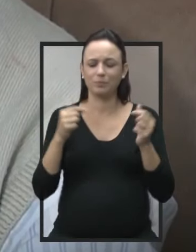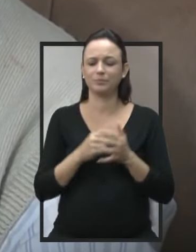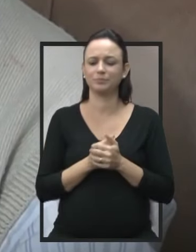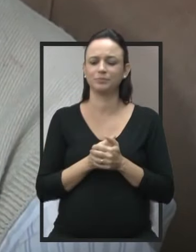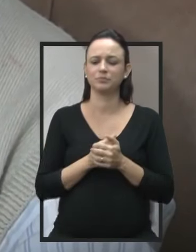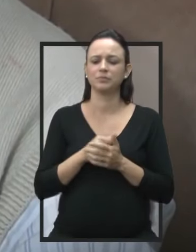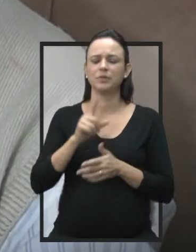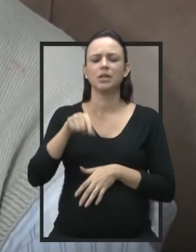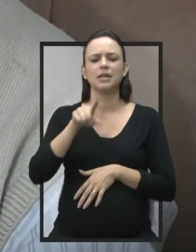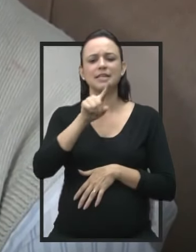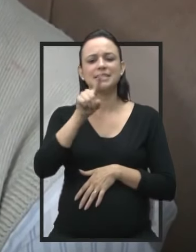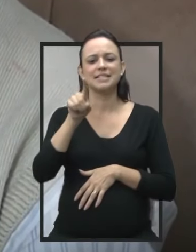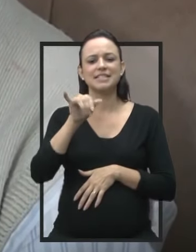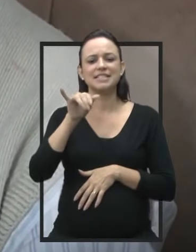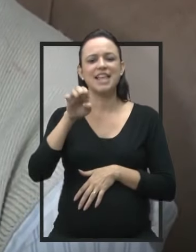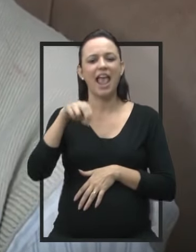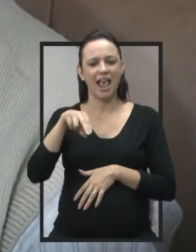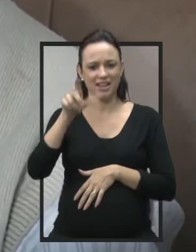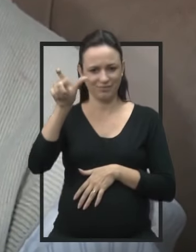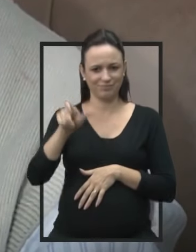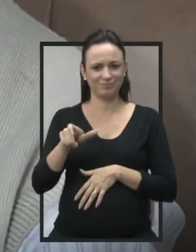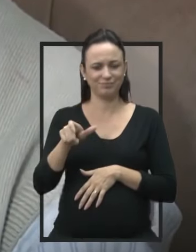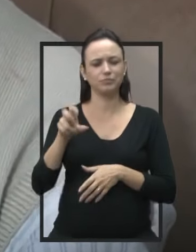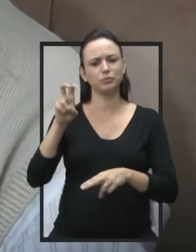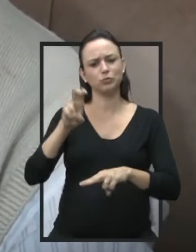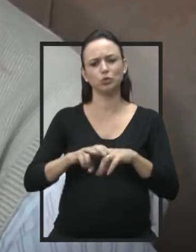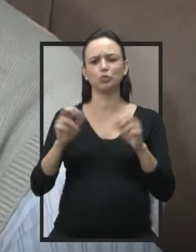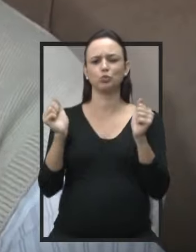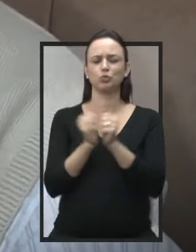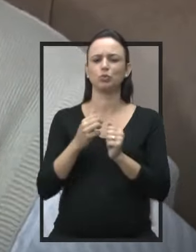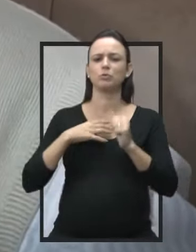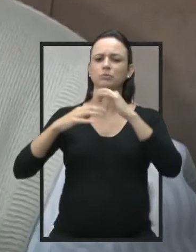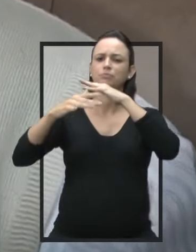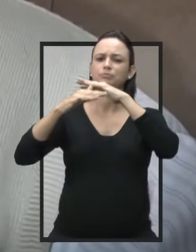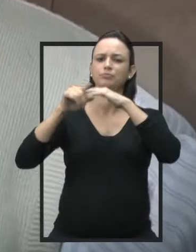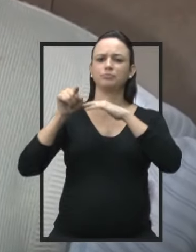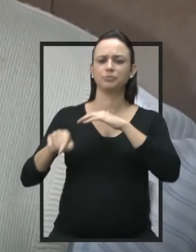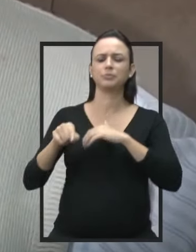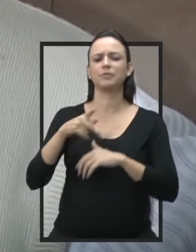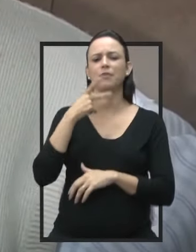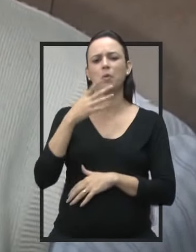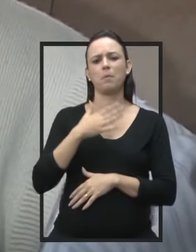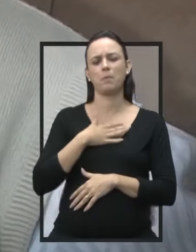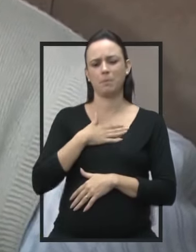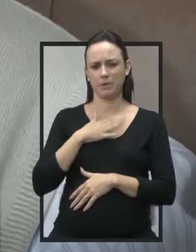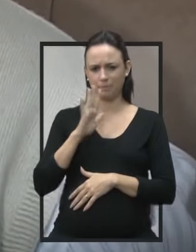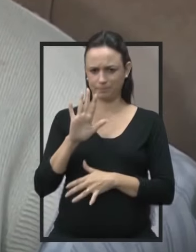E o Ziem, um dia, ele senta comigo ali na Praça Siqueira Campos. Ele diz assim: Marô,